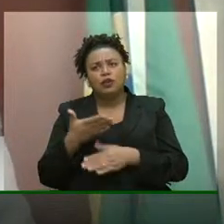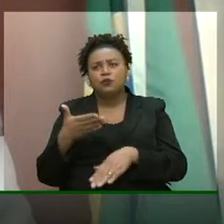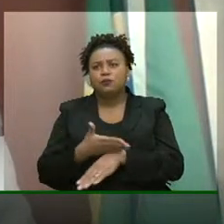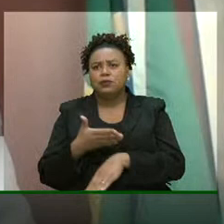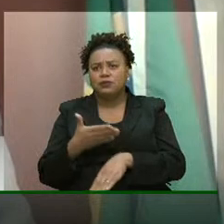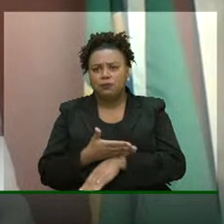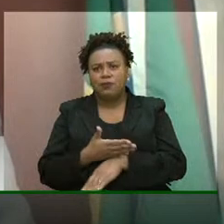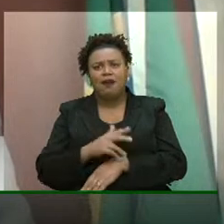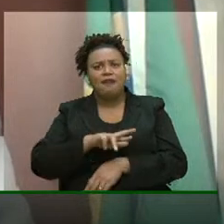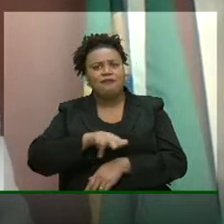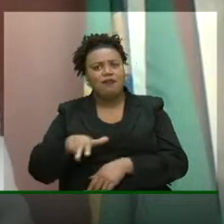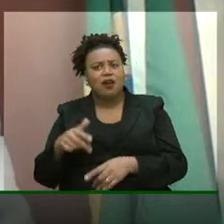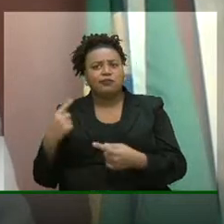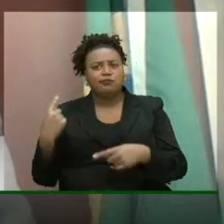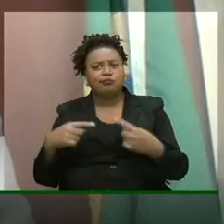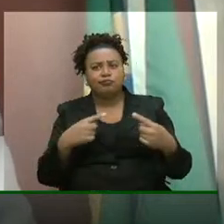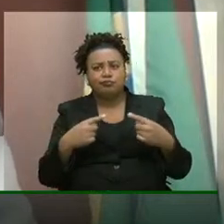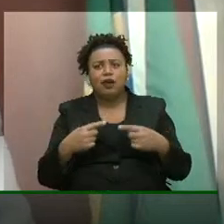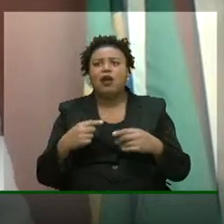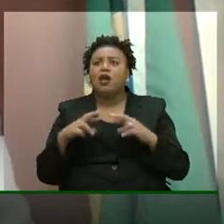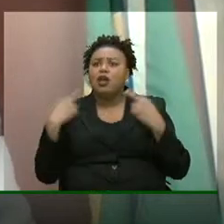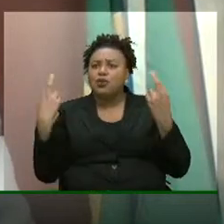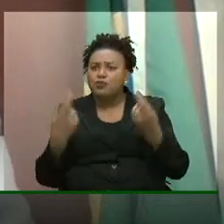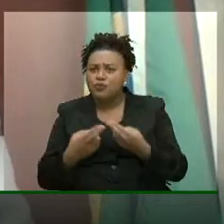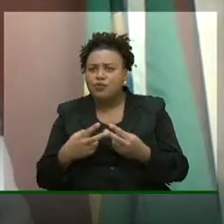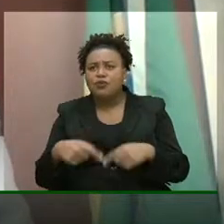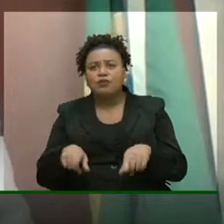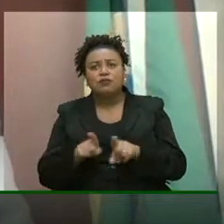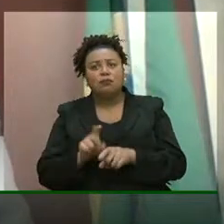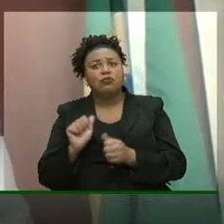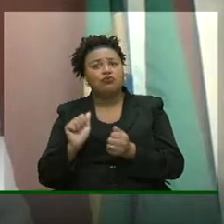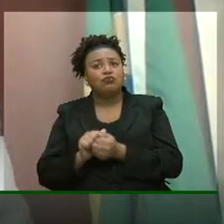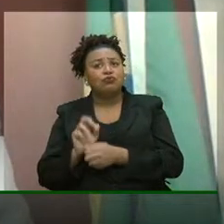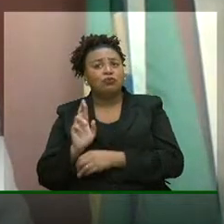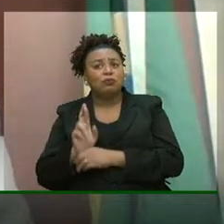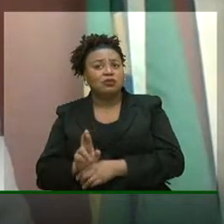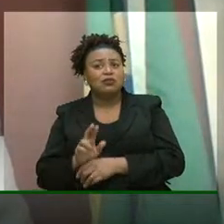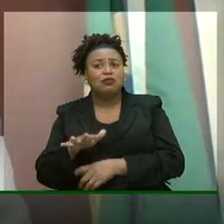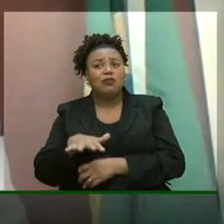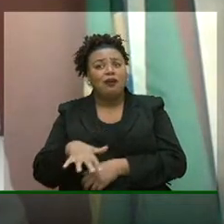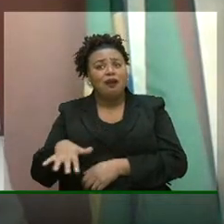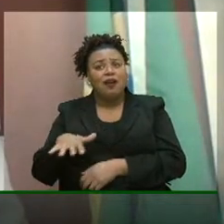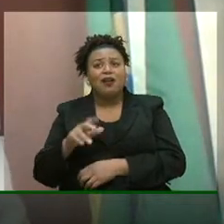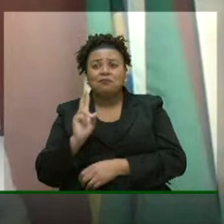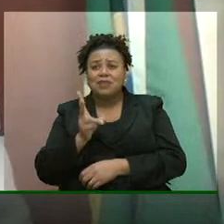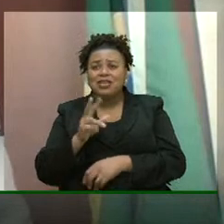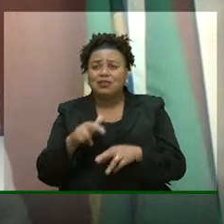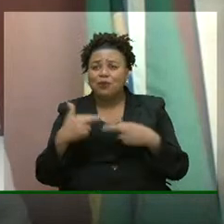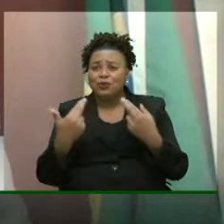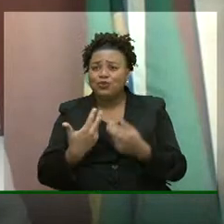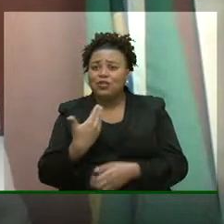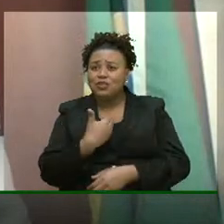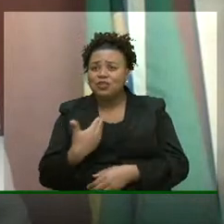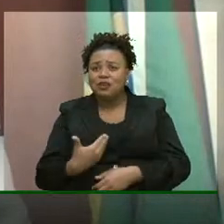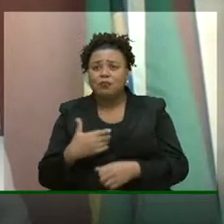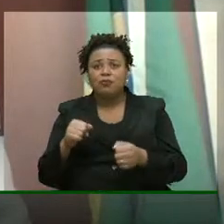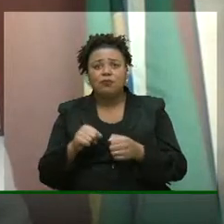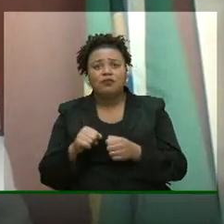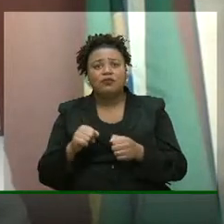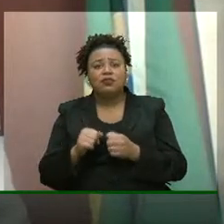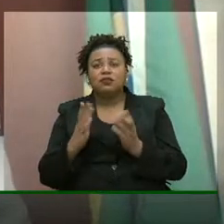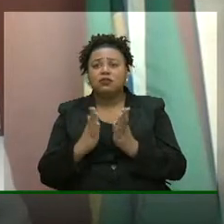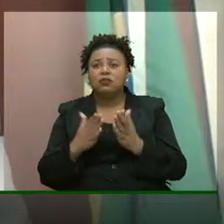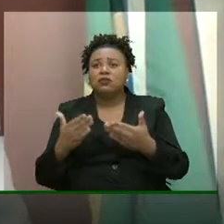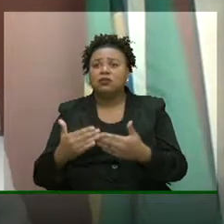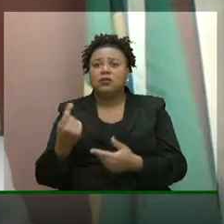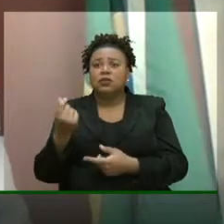participar de vários debates, de reuniões, inclusive com representantes do setor, daquela audiência pública promovida pela